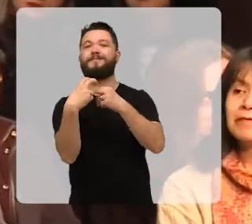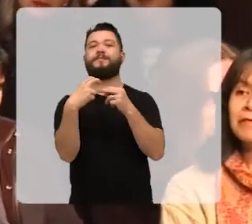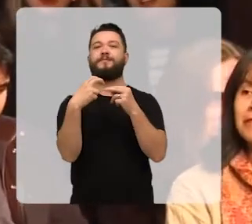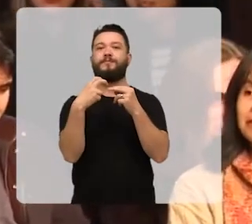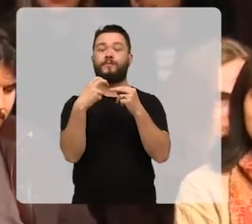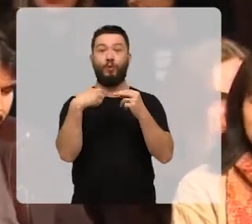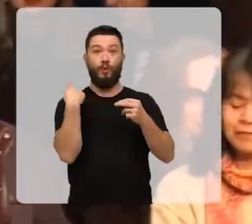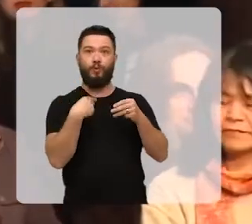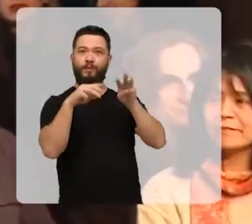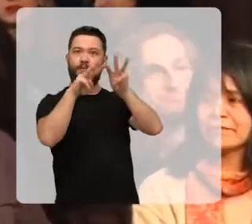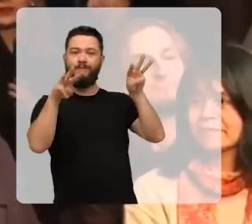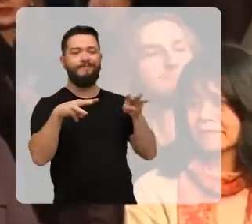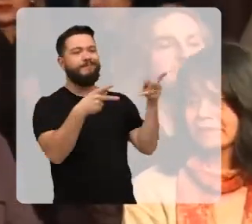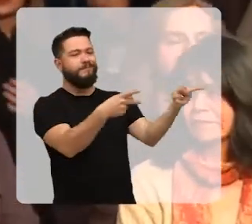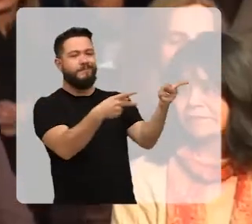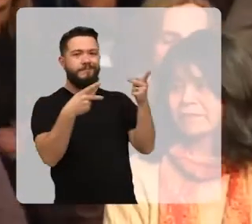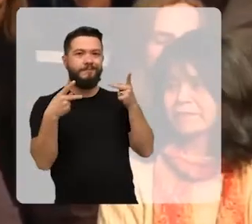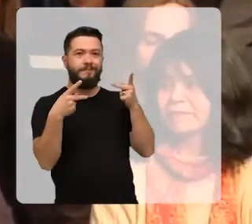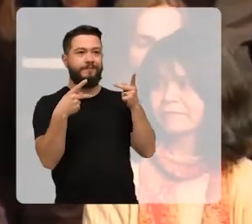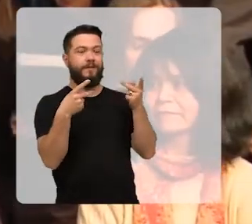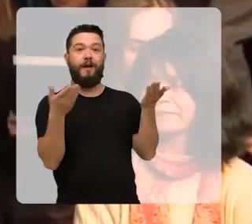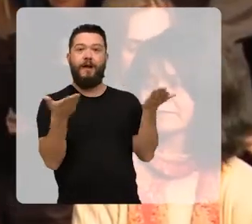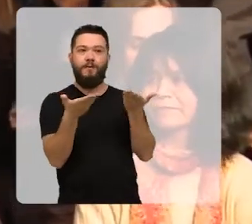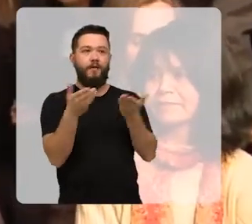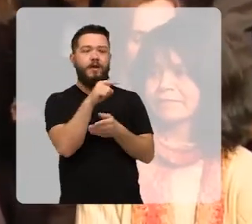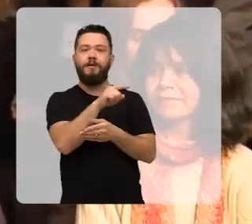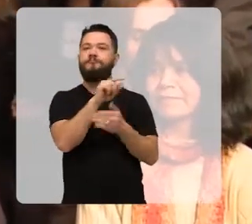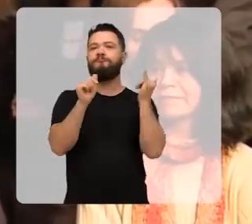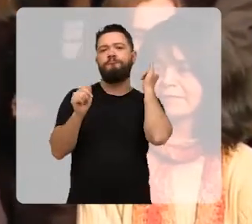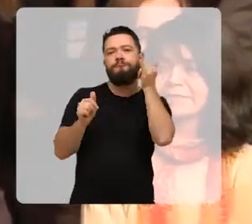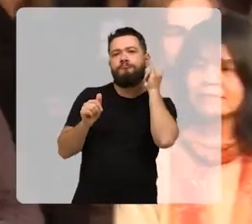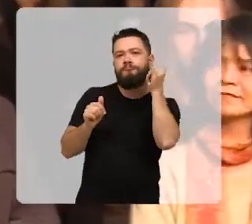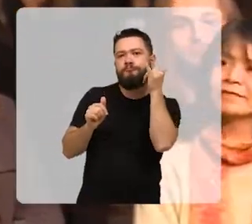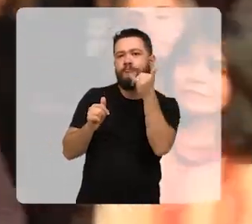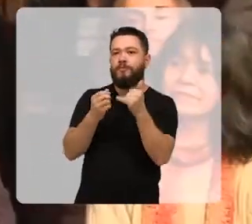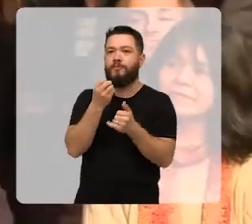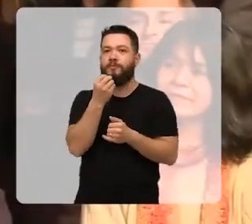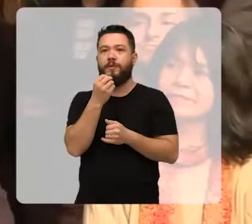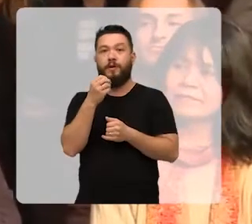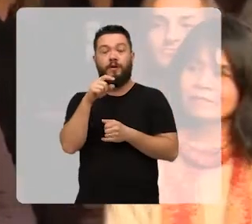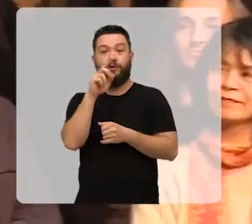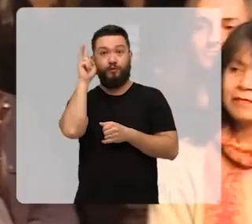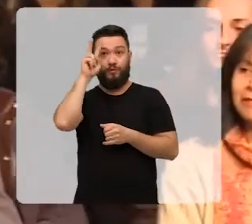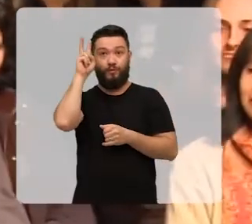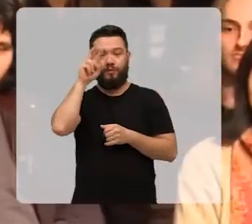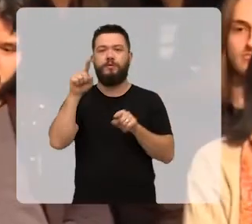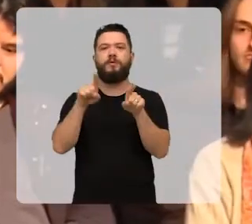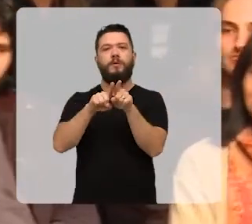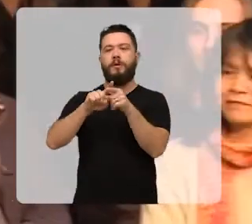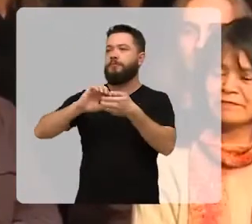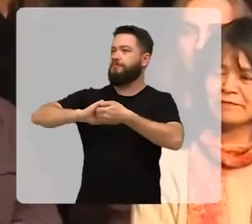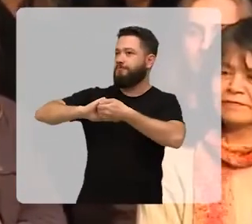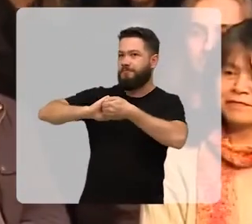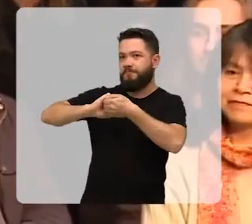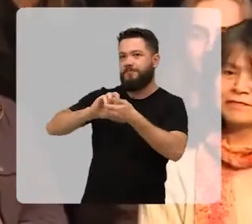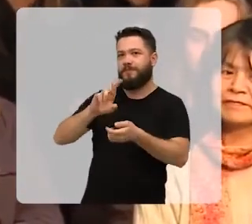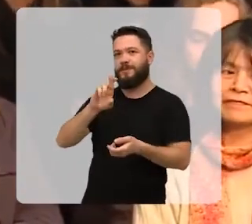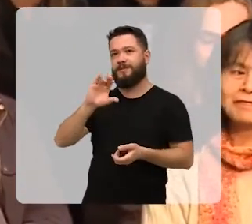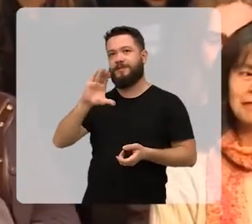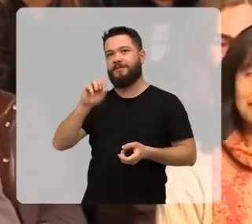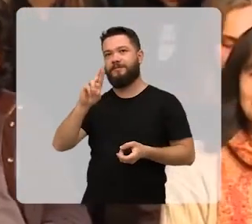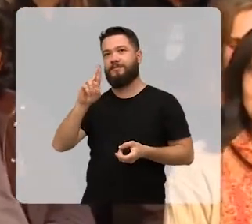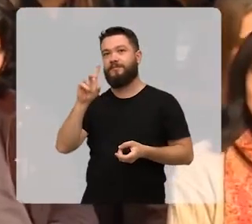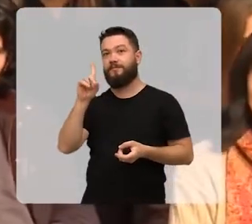conosco um pouco as suas memórias. Cumprimento também ao professor Ricardo, reitor da Universidade,